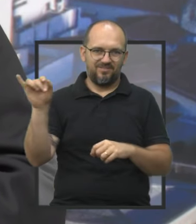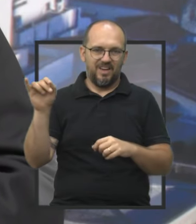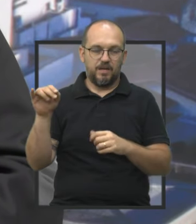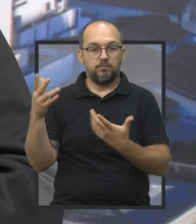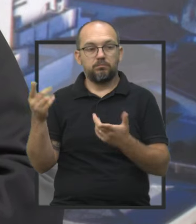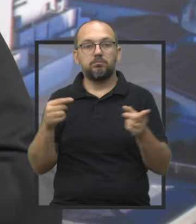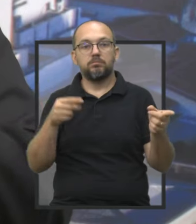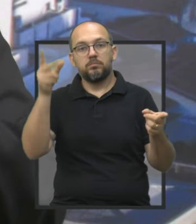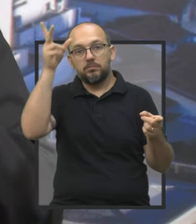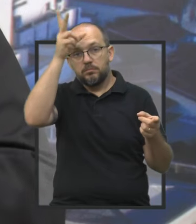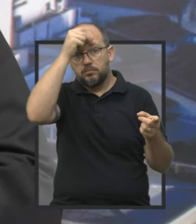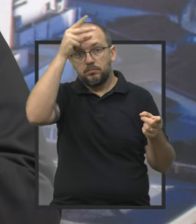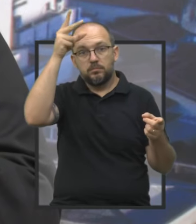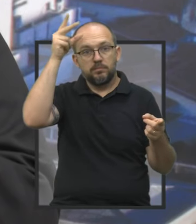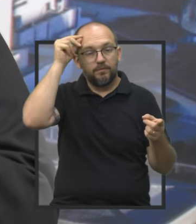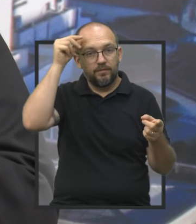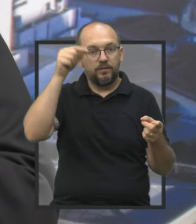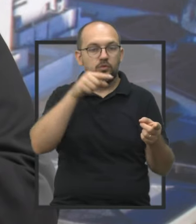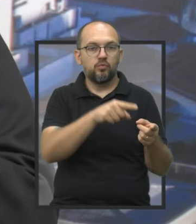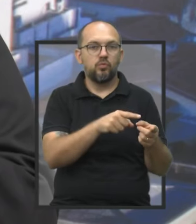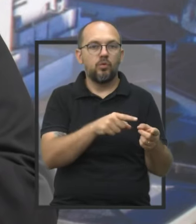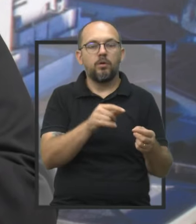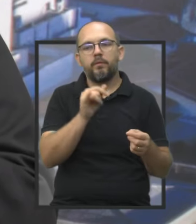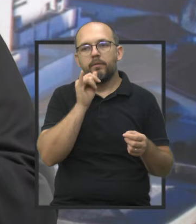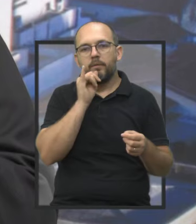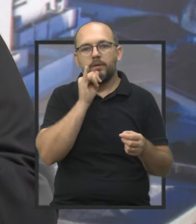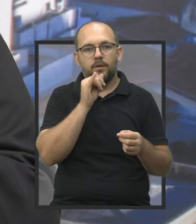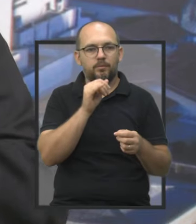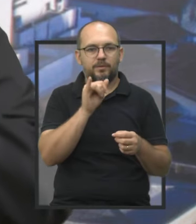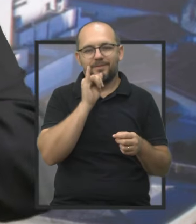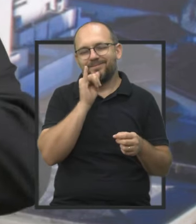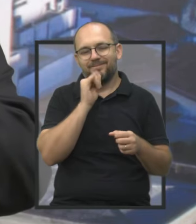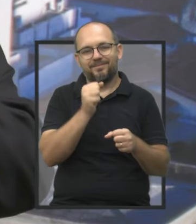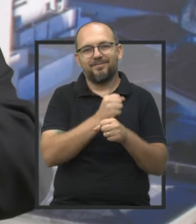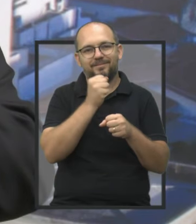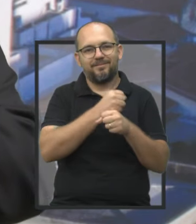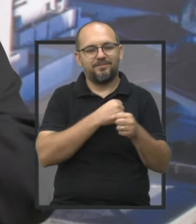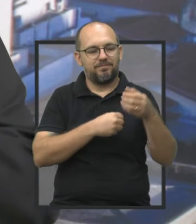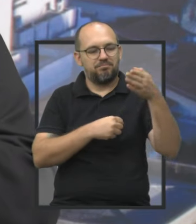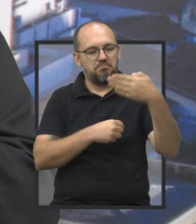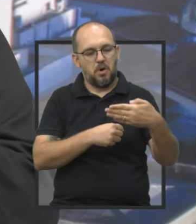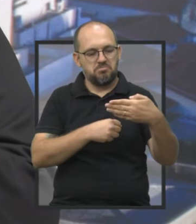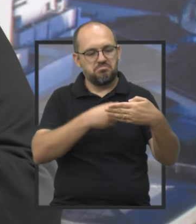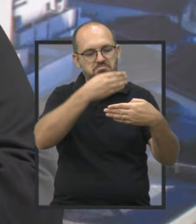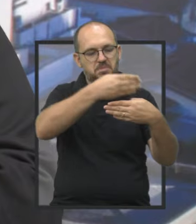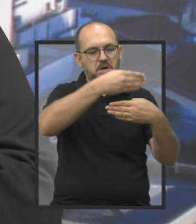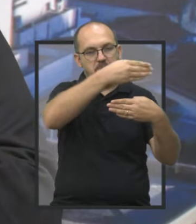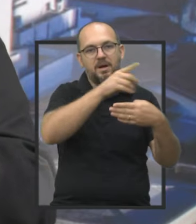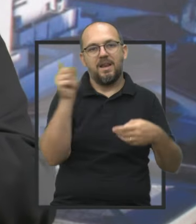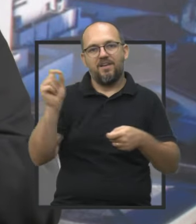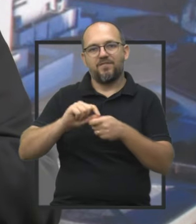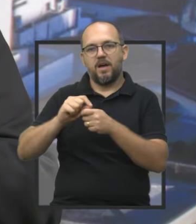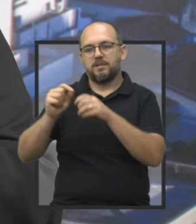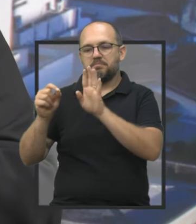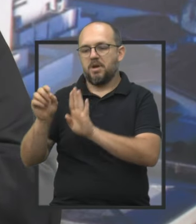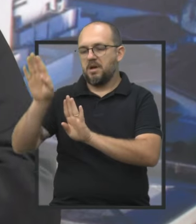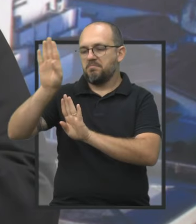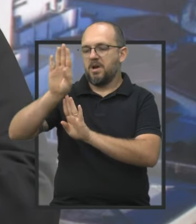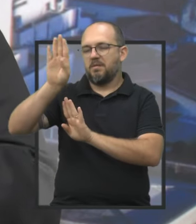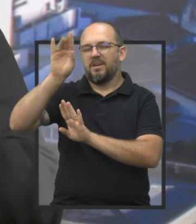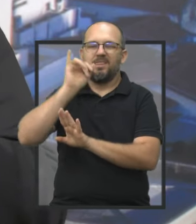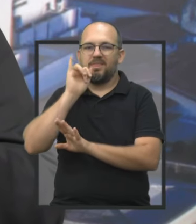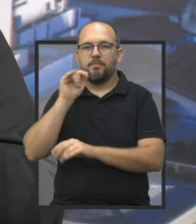vezes, o que a prefeitura faria com um tijolo em pé, eles vão fazer com o tijolo deitado. E aí dizer que essa obra